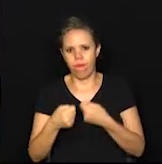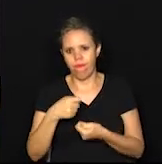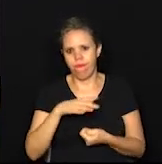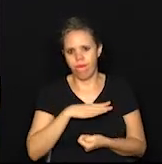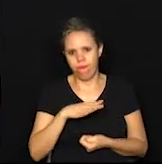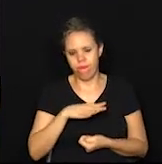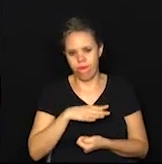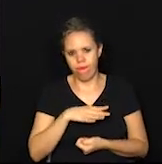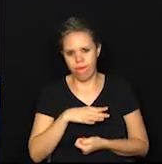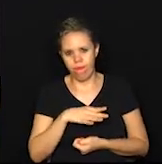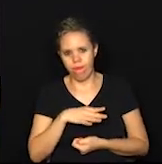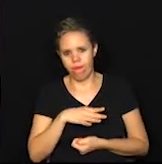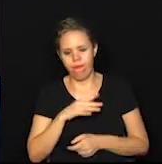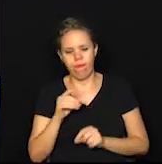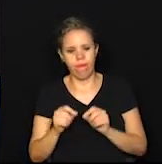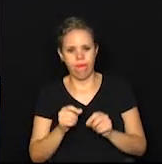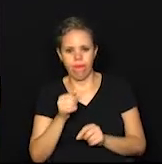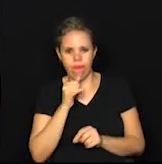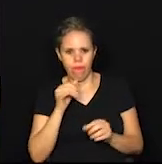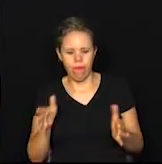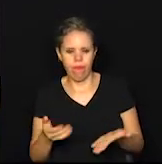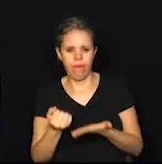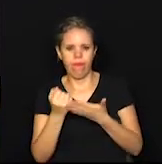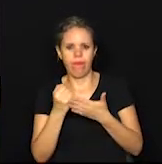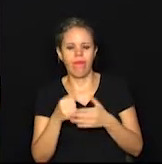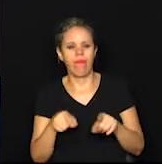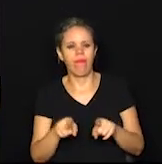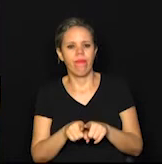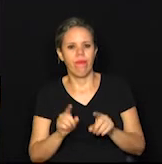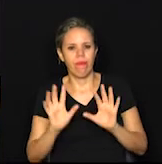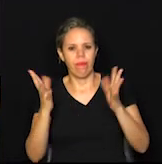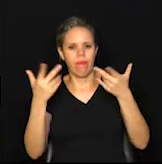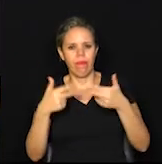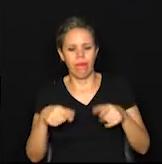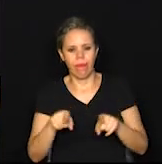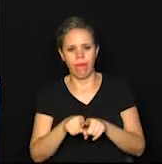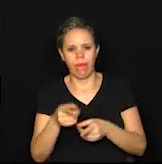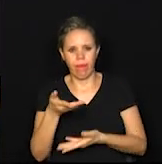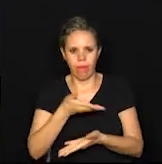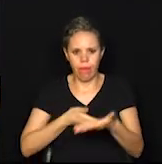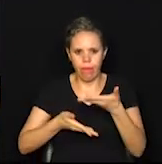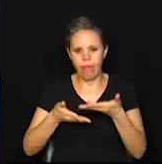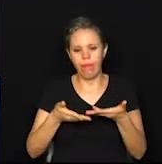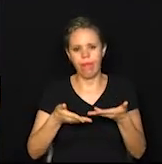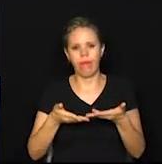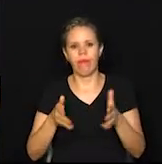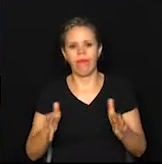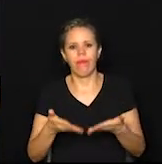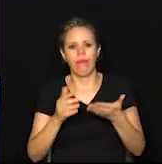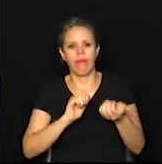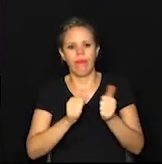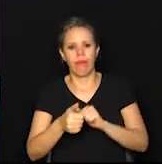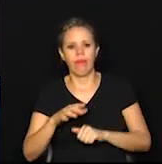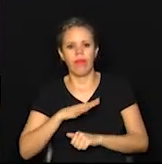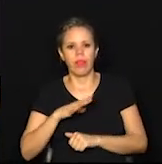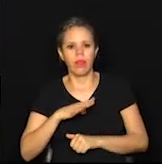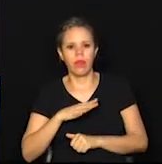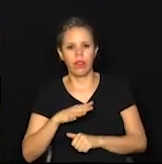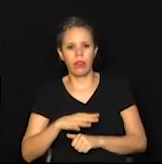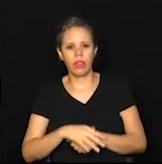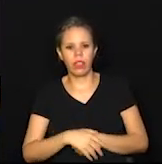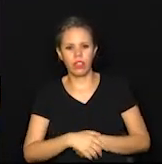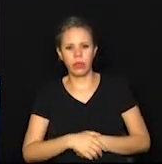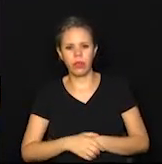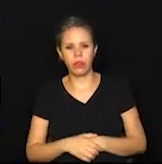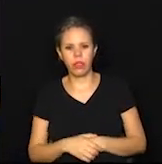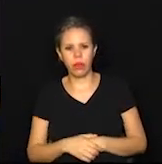cidade, que fomenta o evento, além de ser um entretenimento e também incentiva o esporte da cidade. A